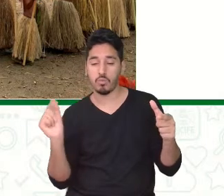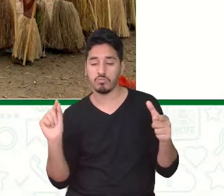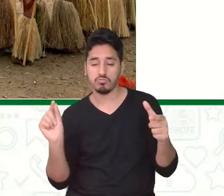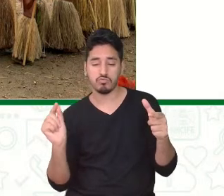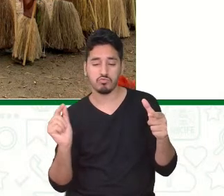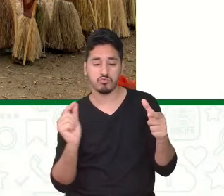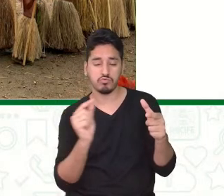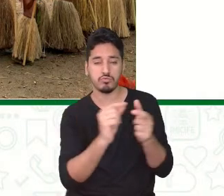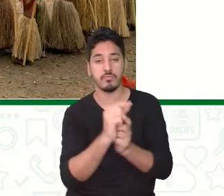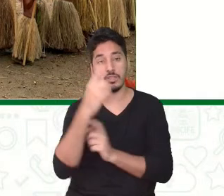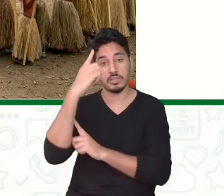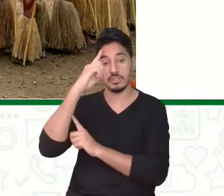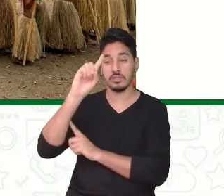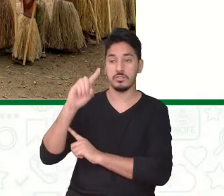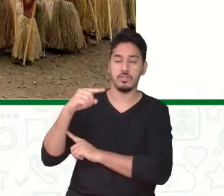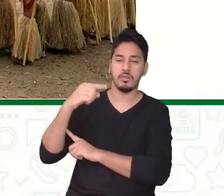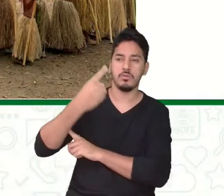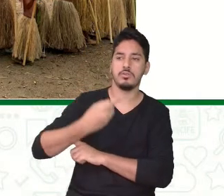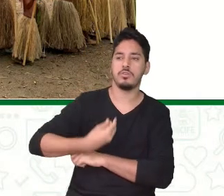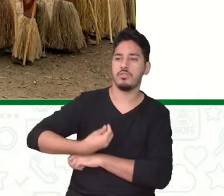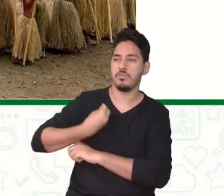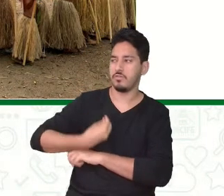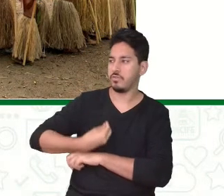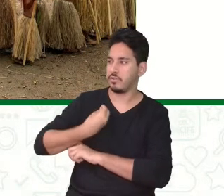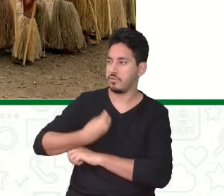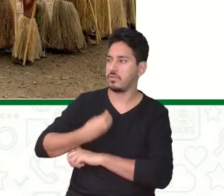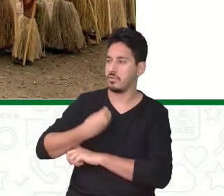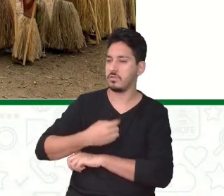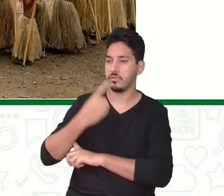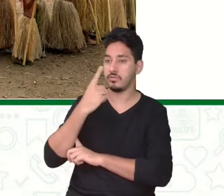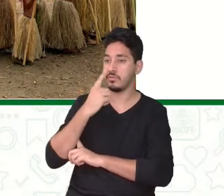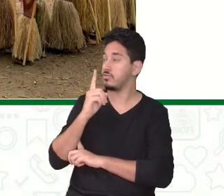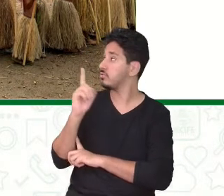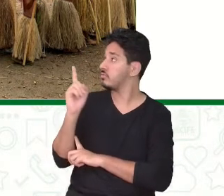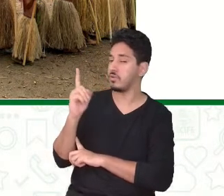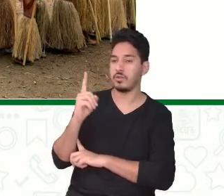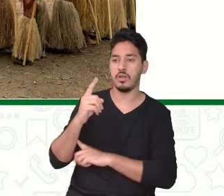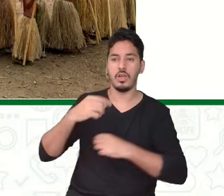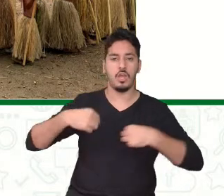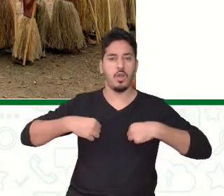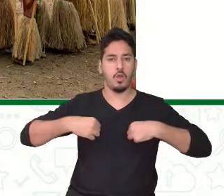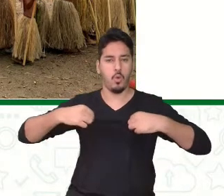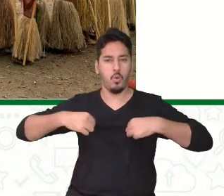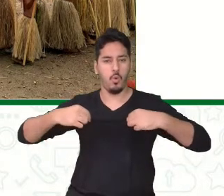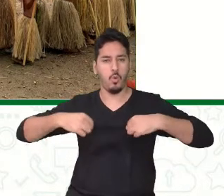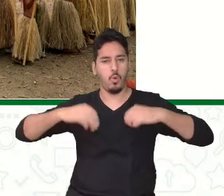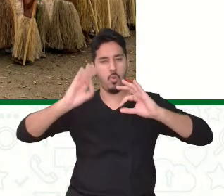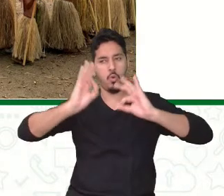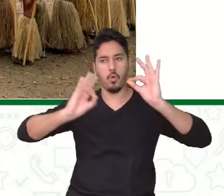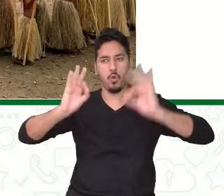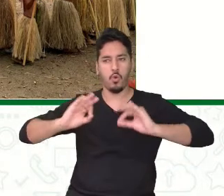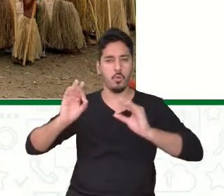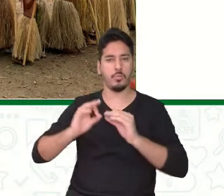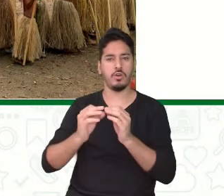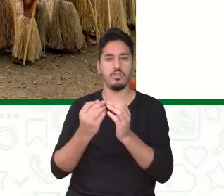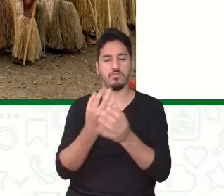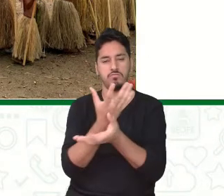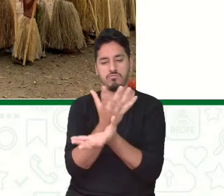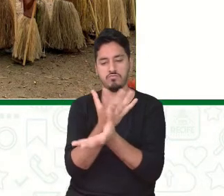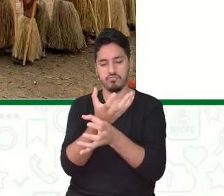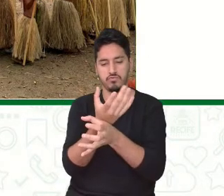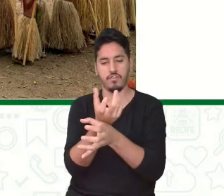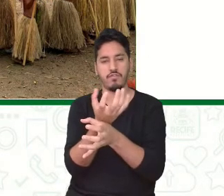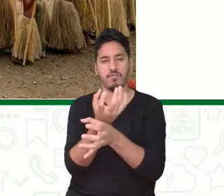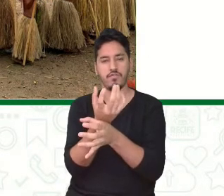E dias depois a gente viveu, quem estava lá, vejo que estão com as roupas a caráter, né? Tem uma fogueira no meio. É